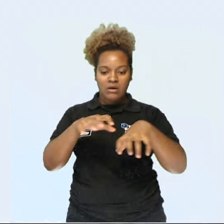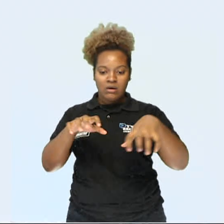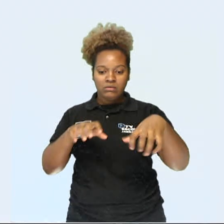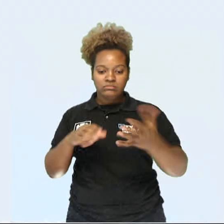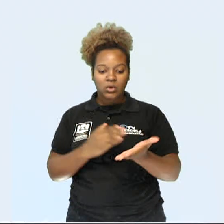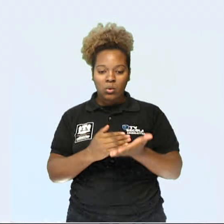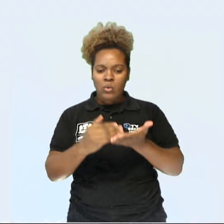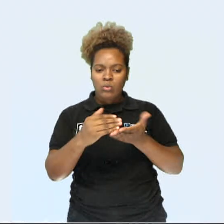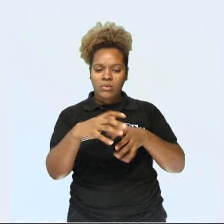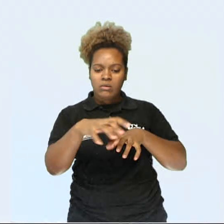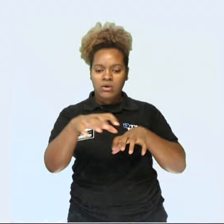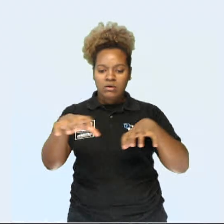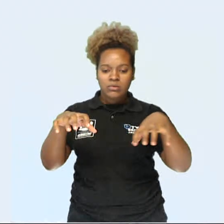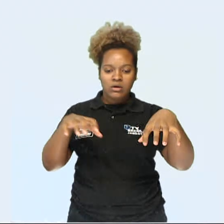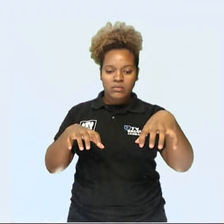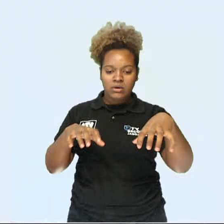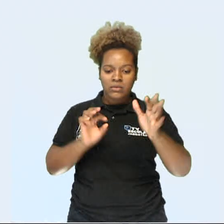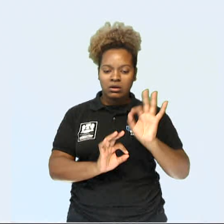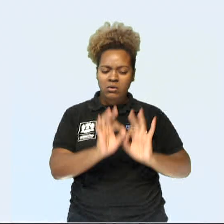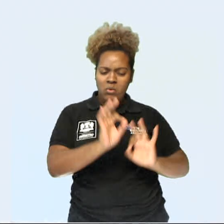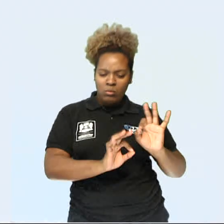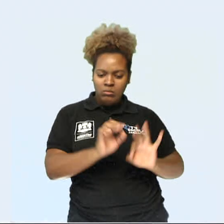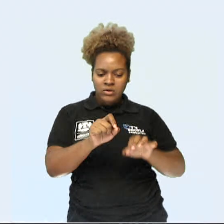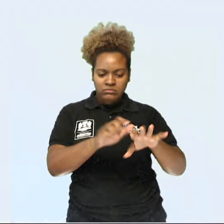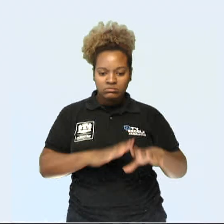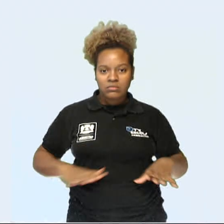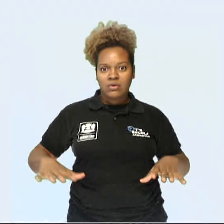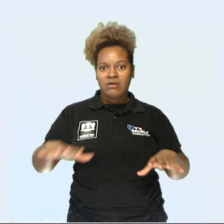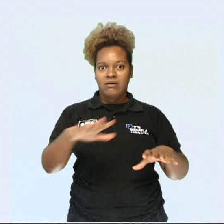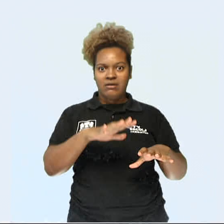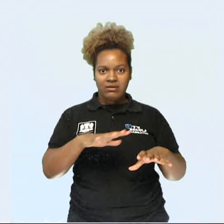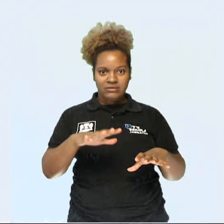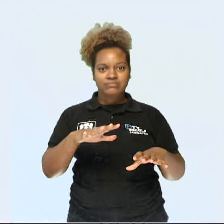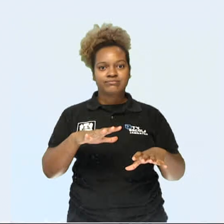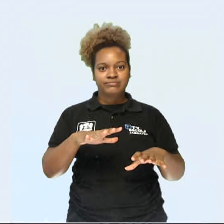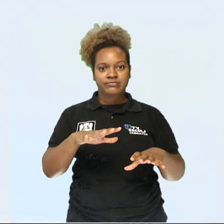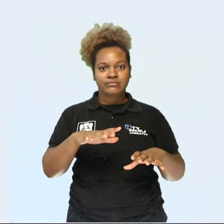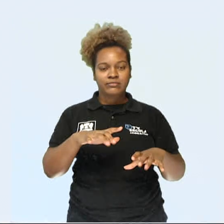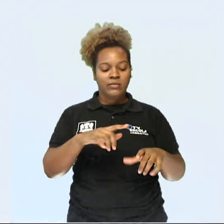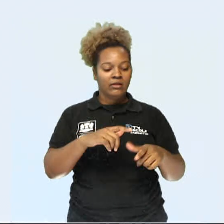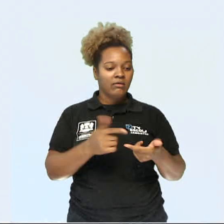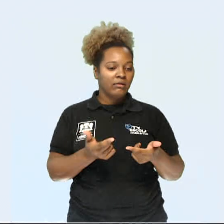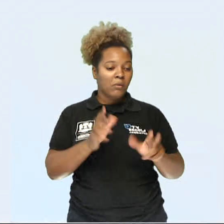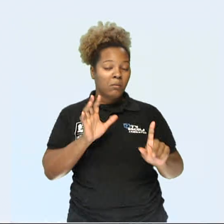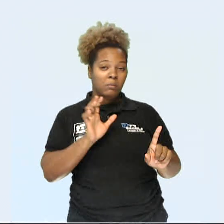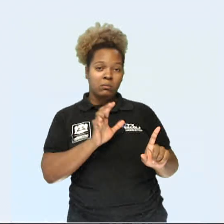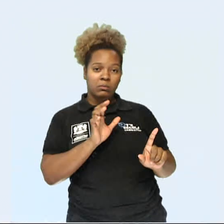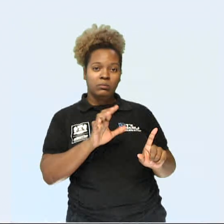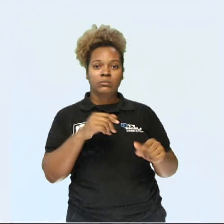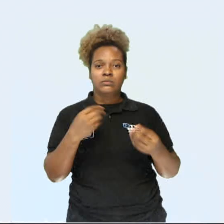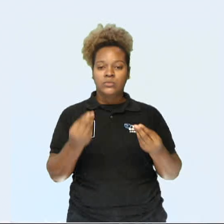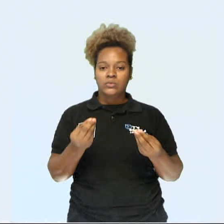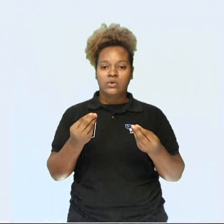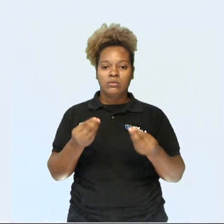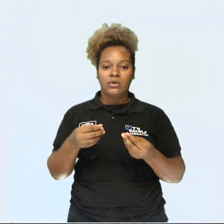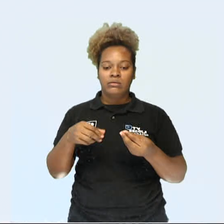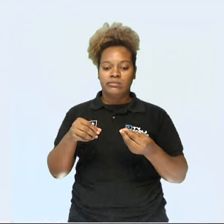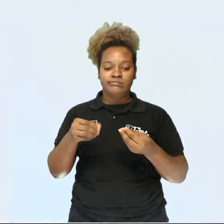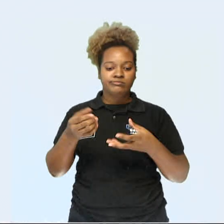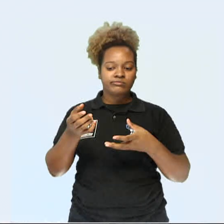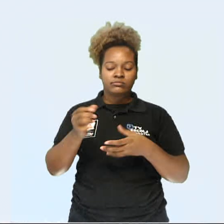rochas que se forma o solo, graças ao intemperismo, que abre na